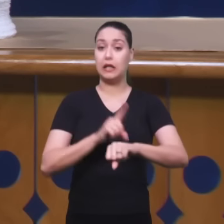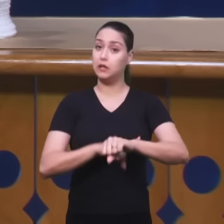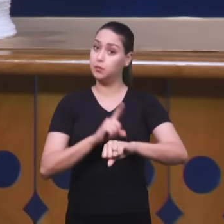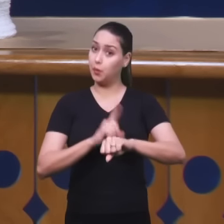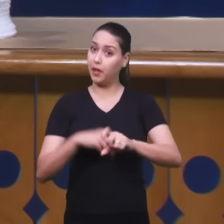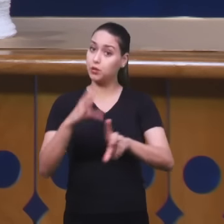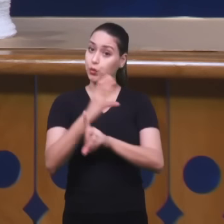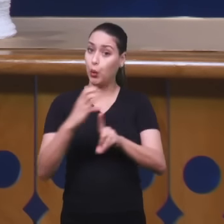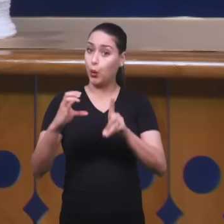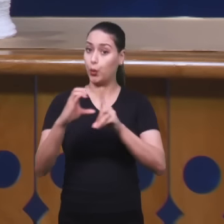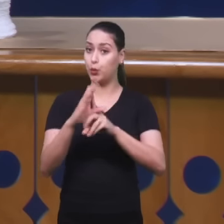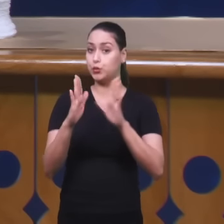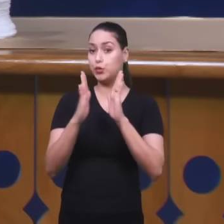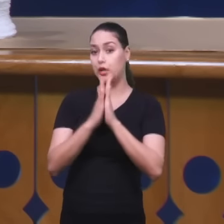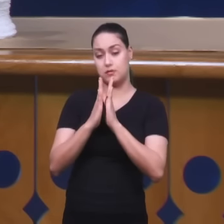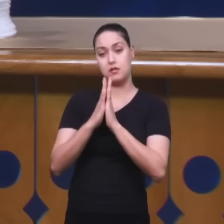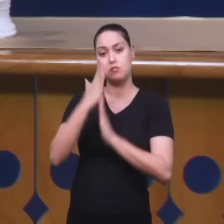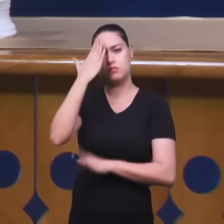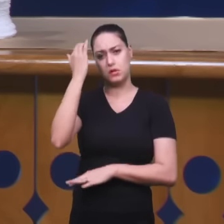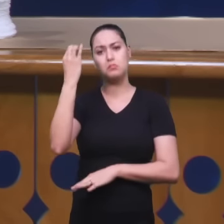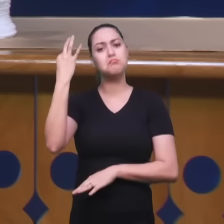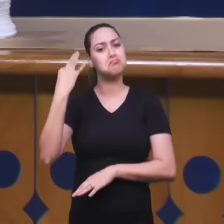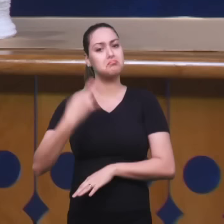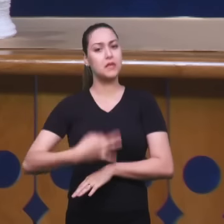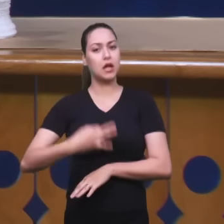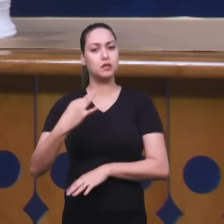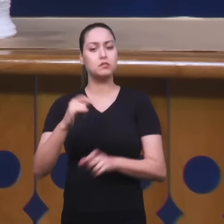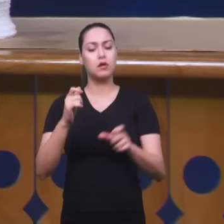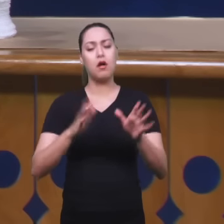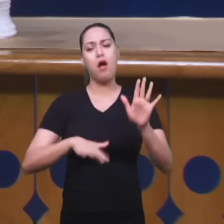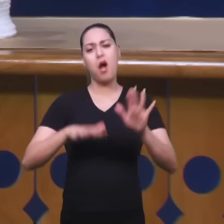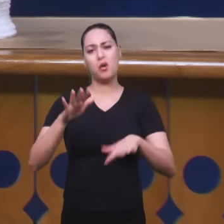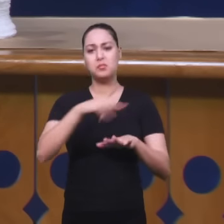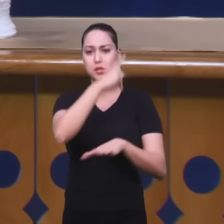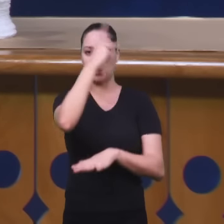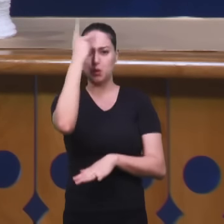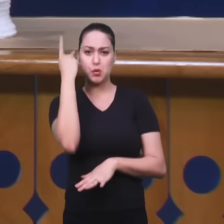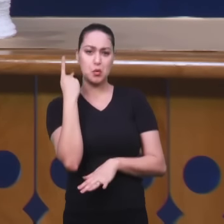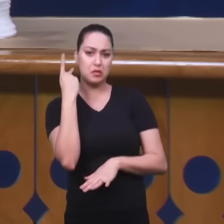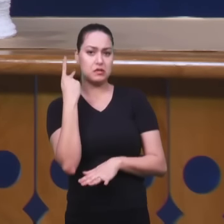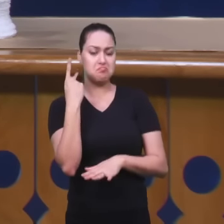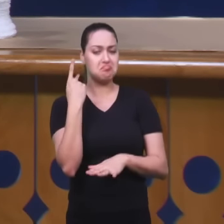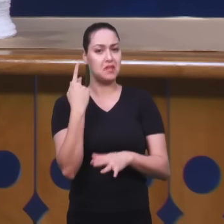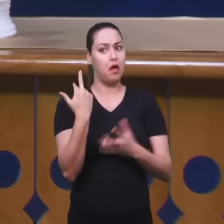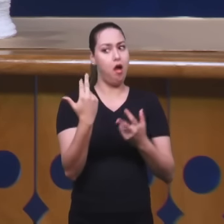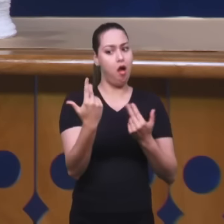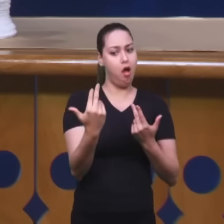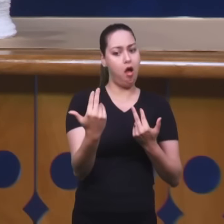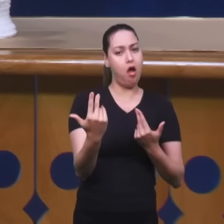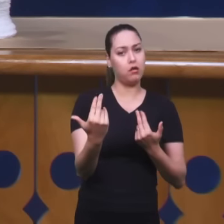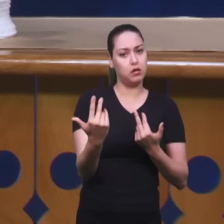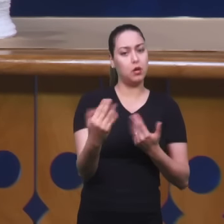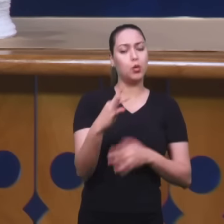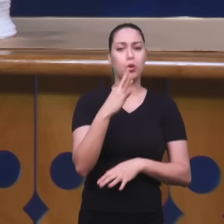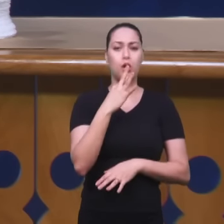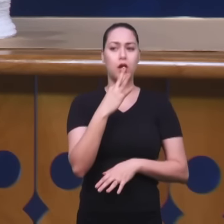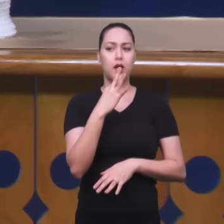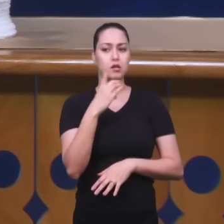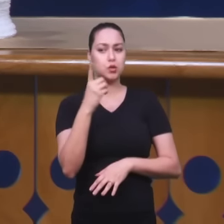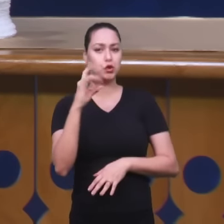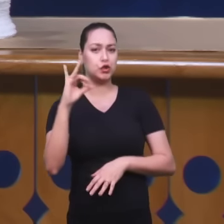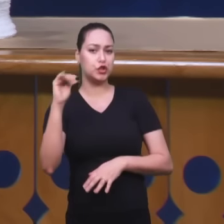participando conosco Poderão se identificar com este dia Conhecem os dias de vitórias Os dias de glórias